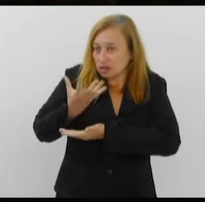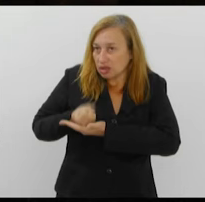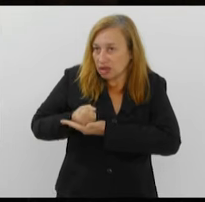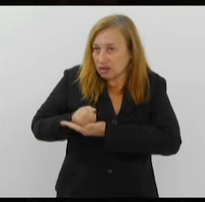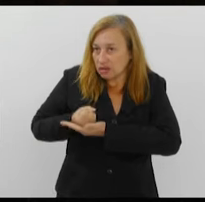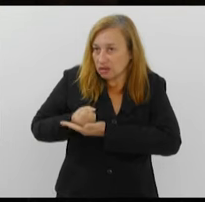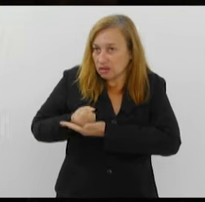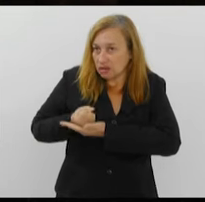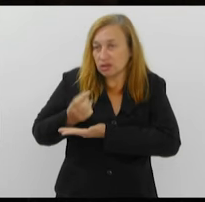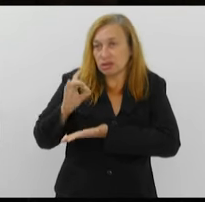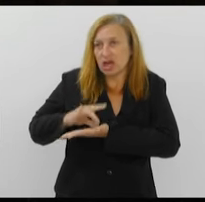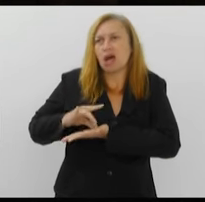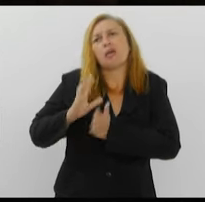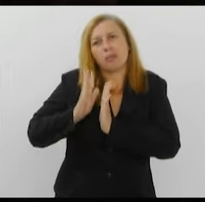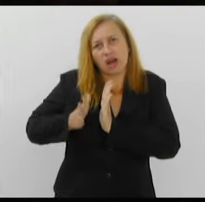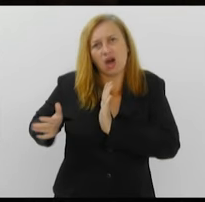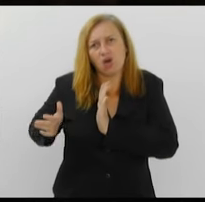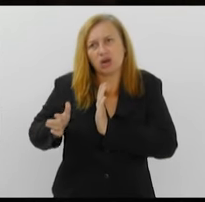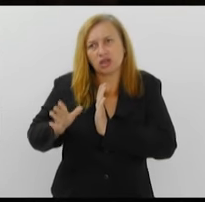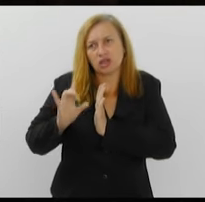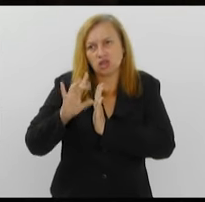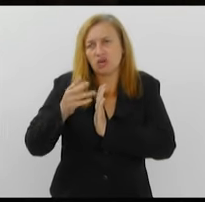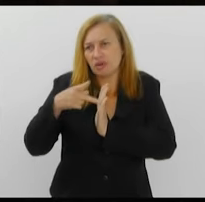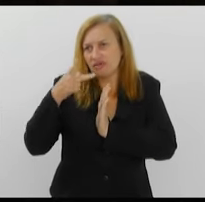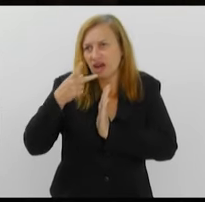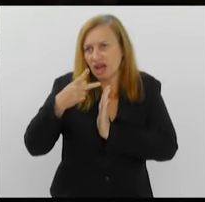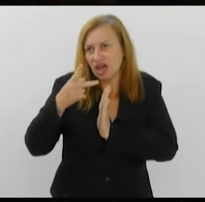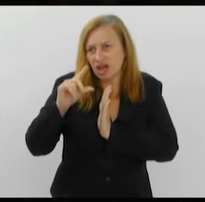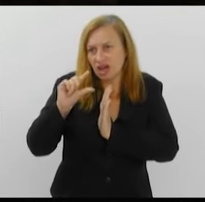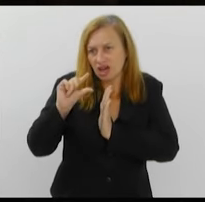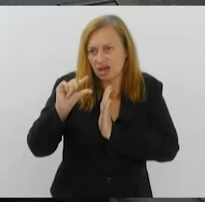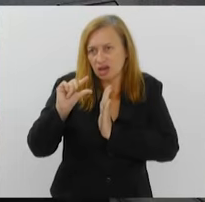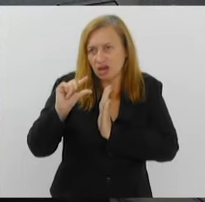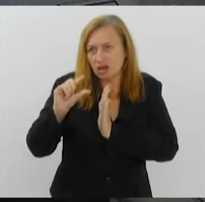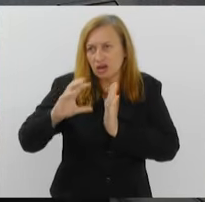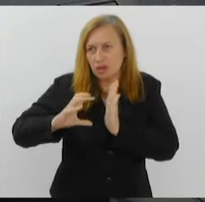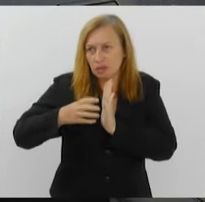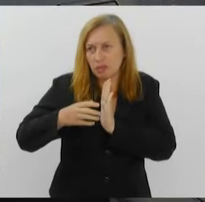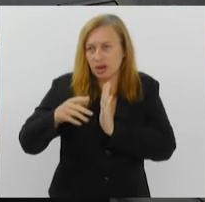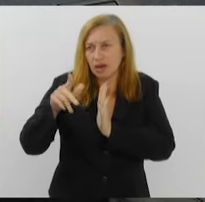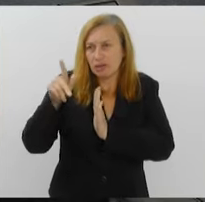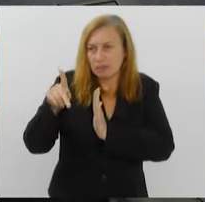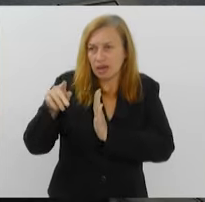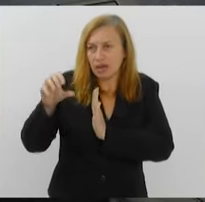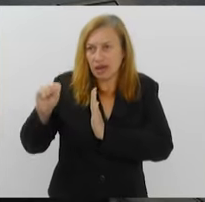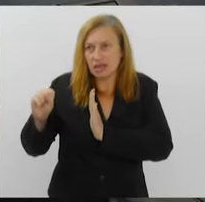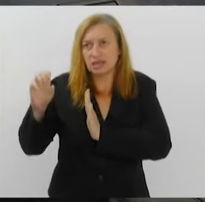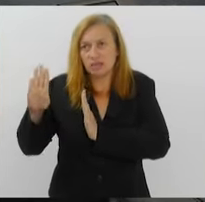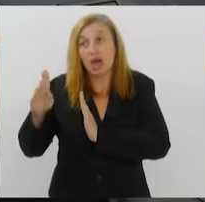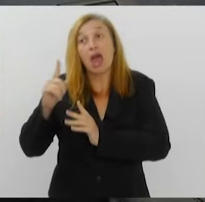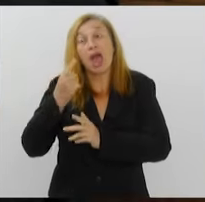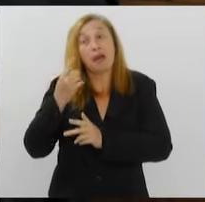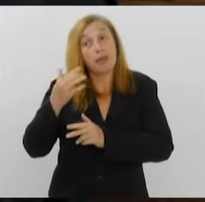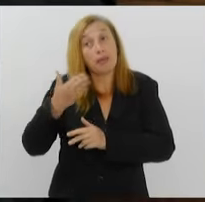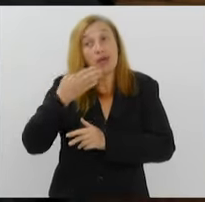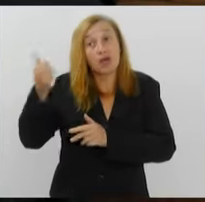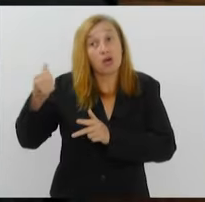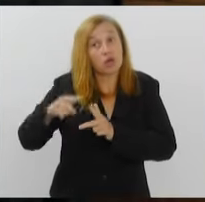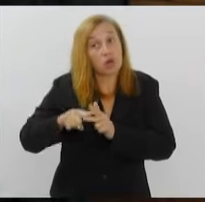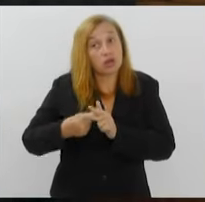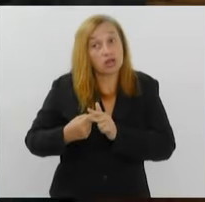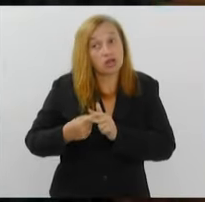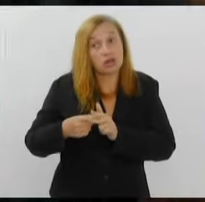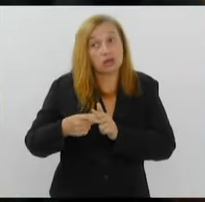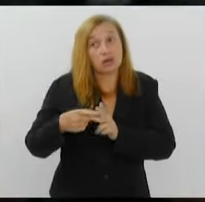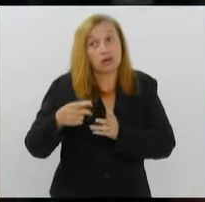Pela ordem, só para eu te dar uma parte, Vossa Excelência, o partido foi o PSB. É melhor corrigir, porque nessa matéria está errada, não foi o